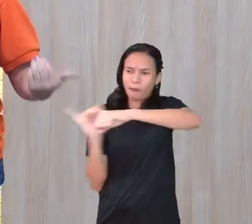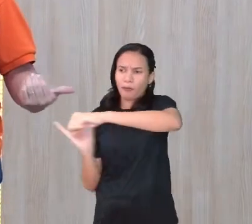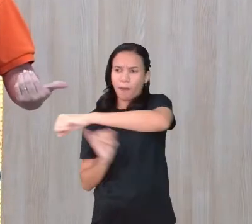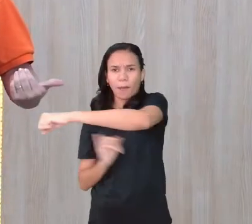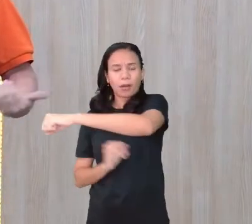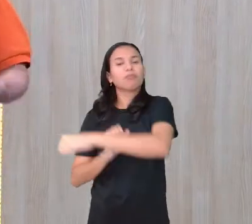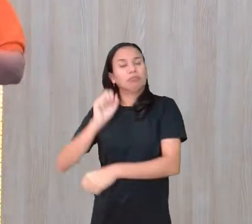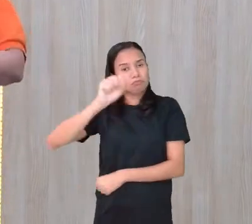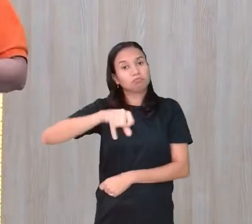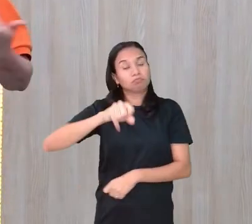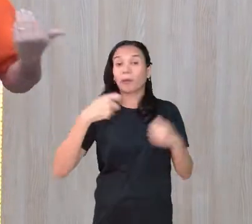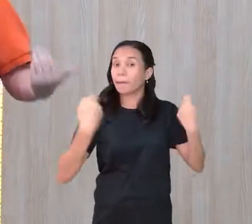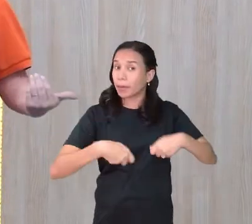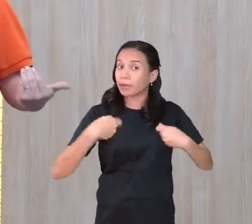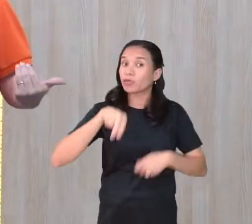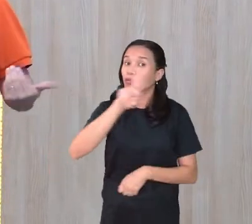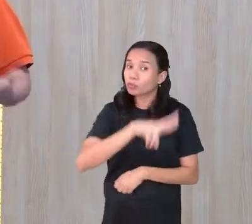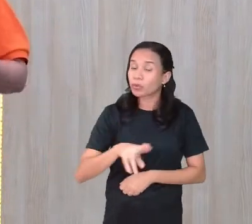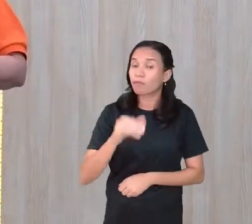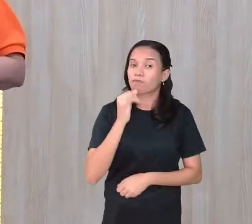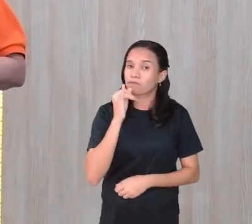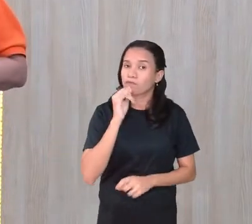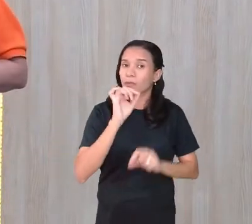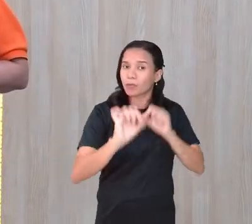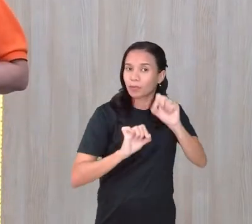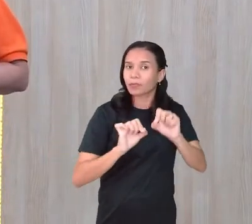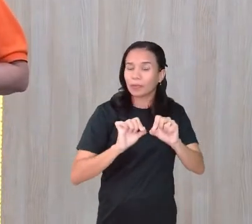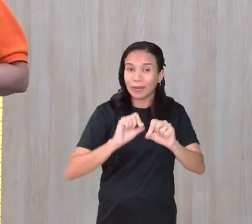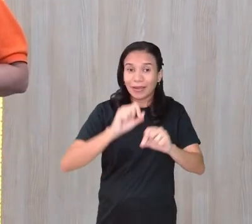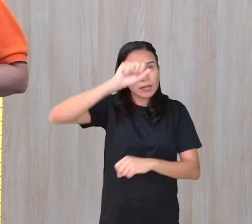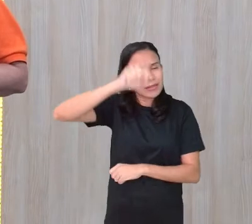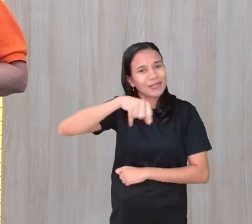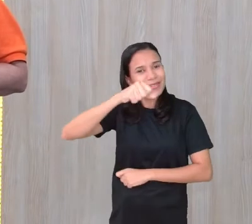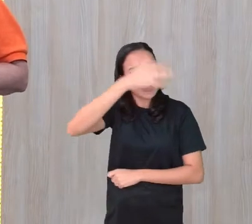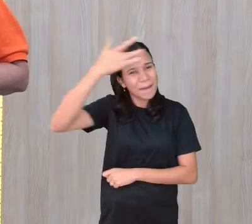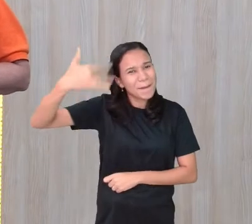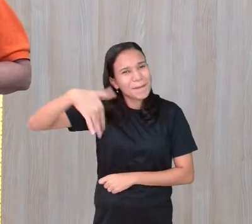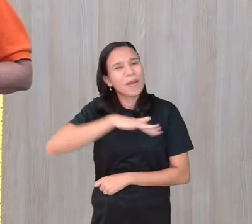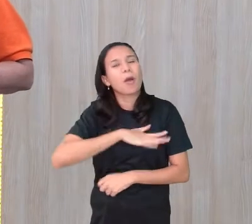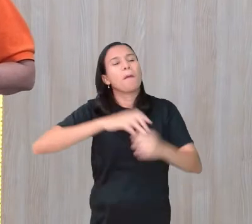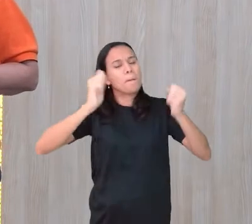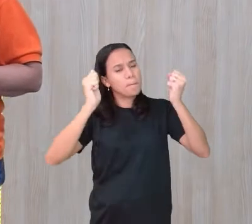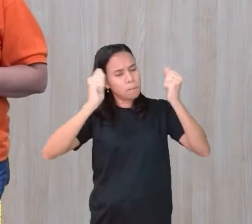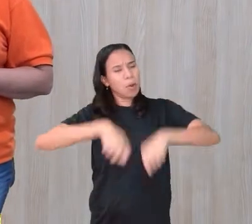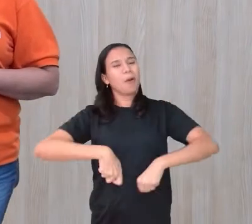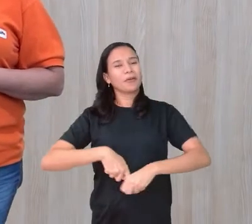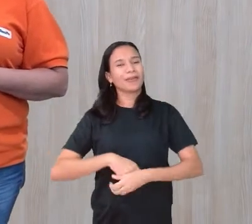quando necessário, usando como exemplo. Sim, pessoal, podemos sim.